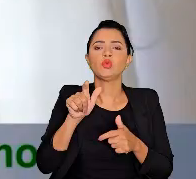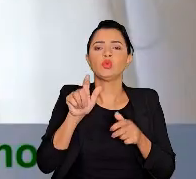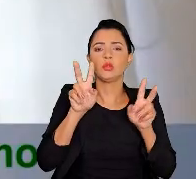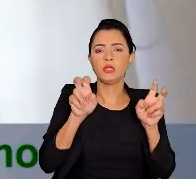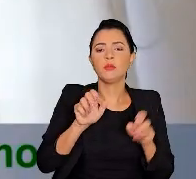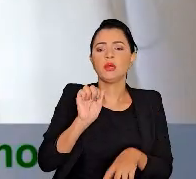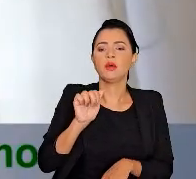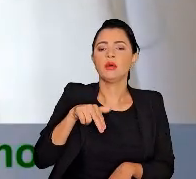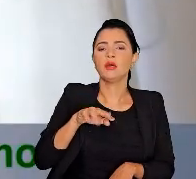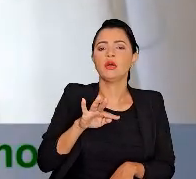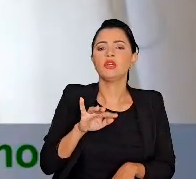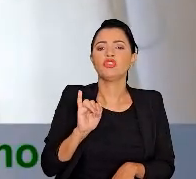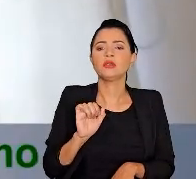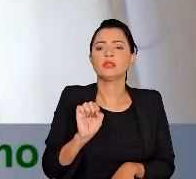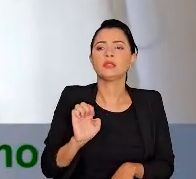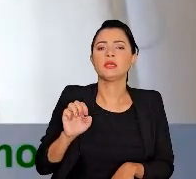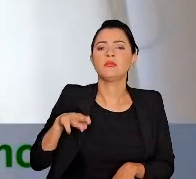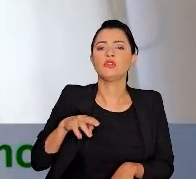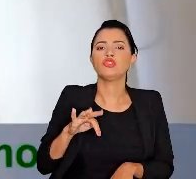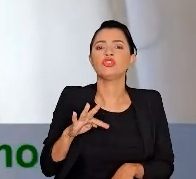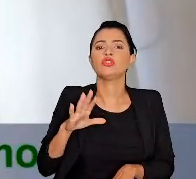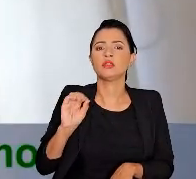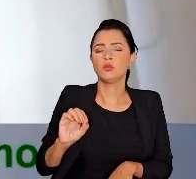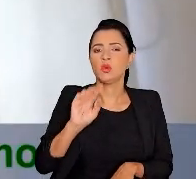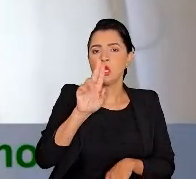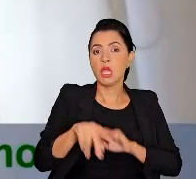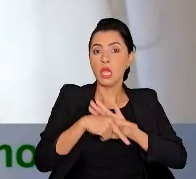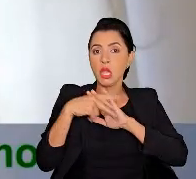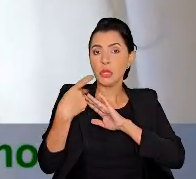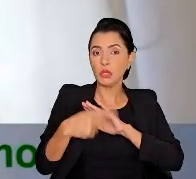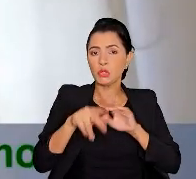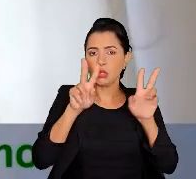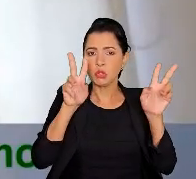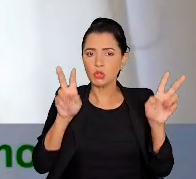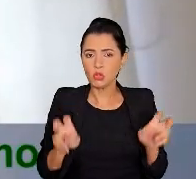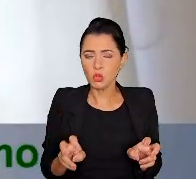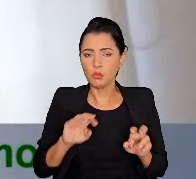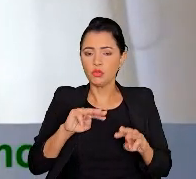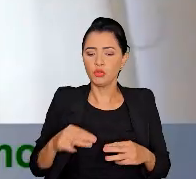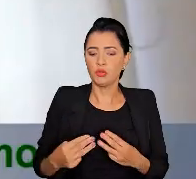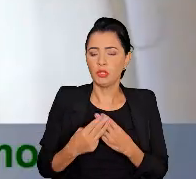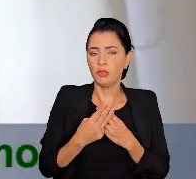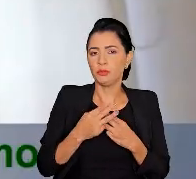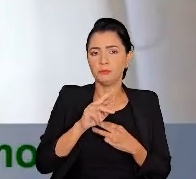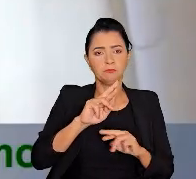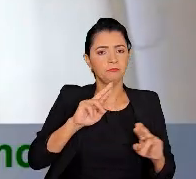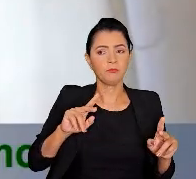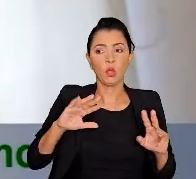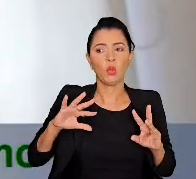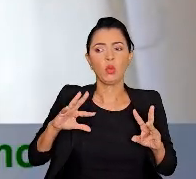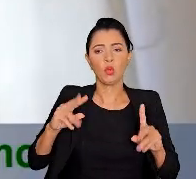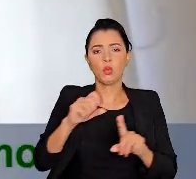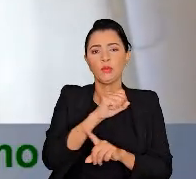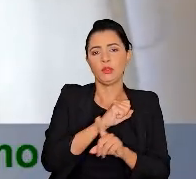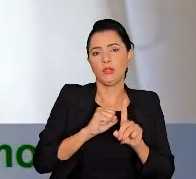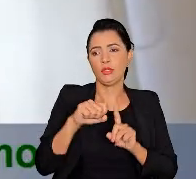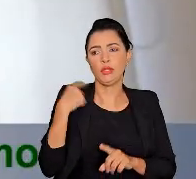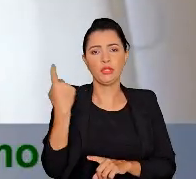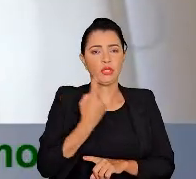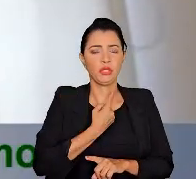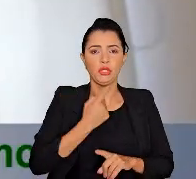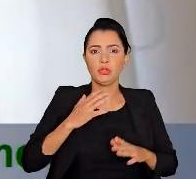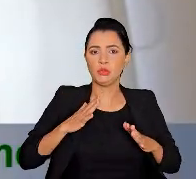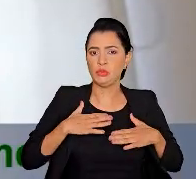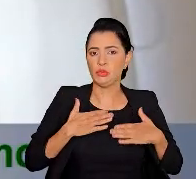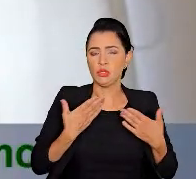E essa questão não diz respeito apenas aos judeus, mas a toda a sociedade. Todos estamos assustados com este